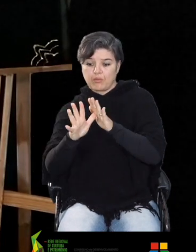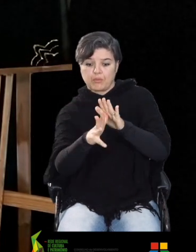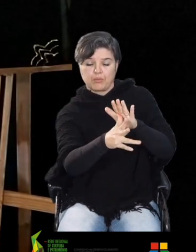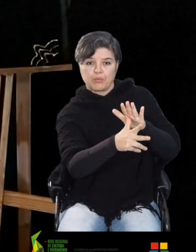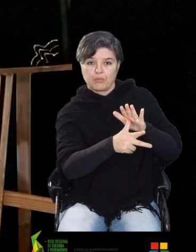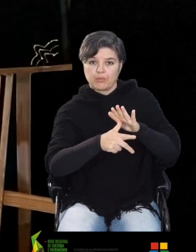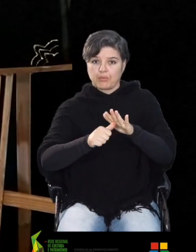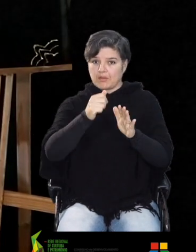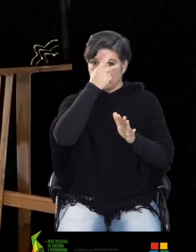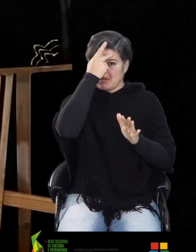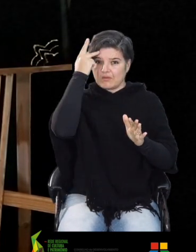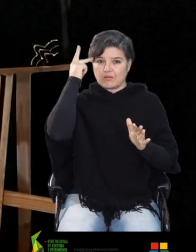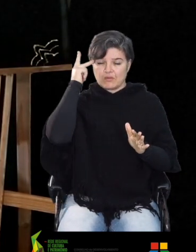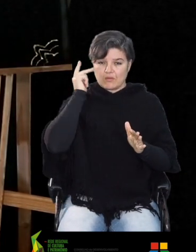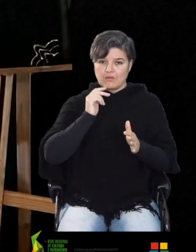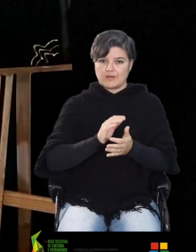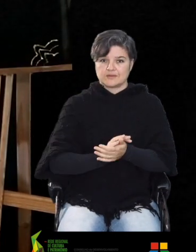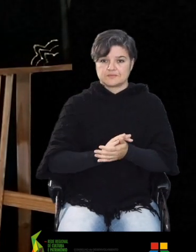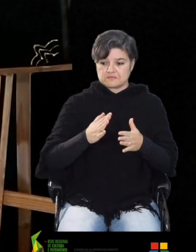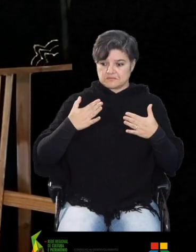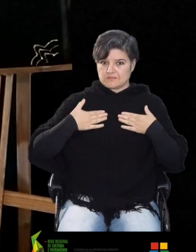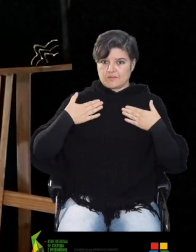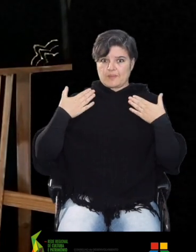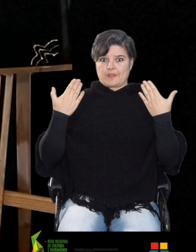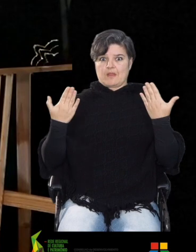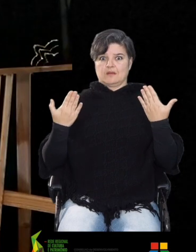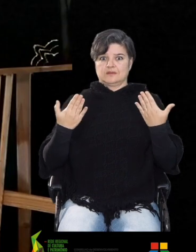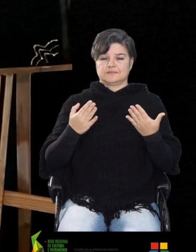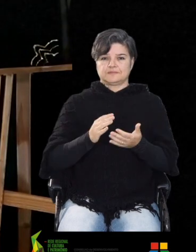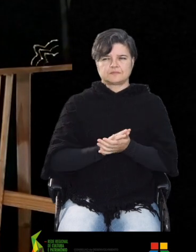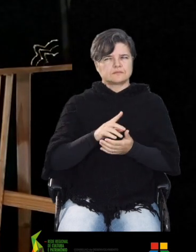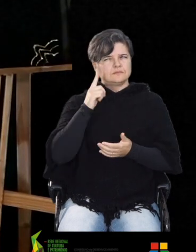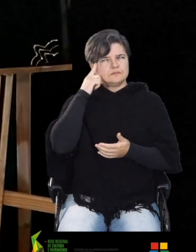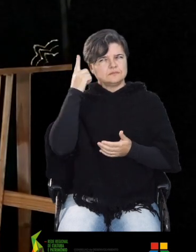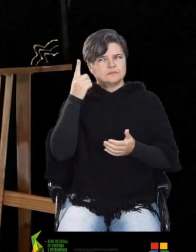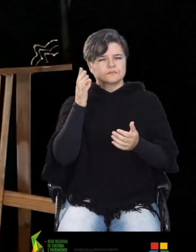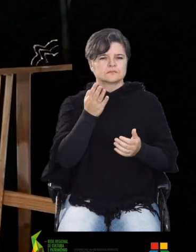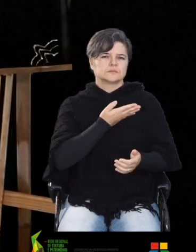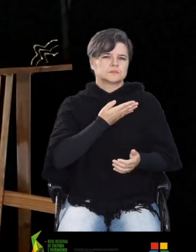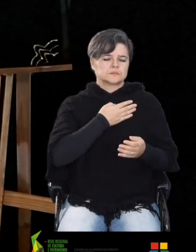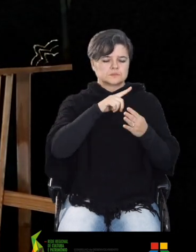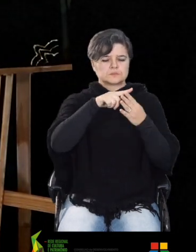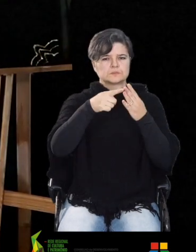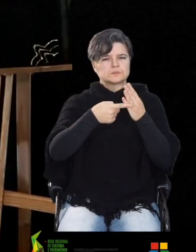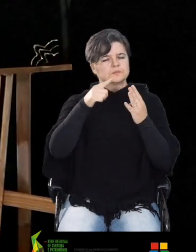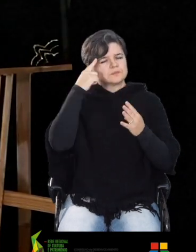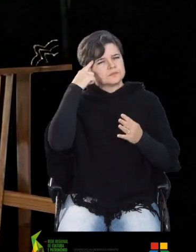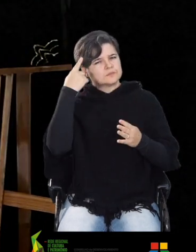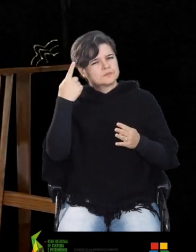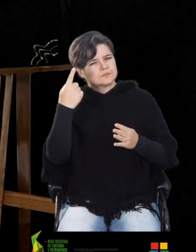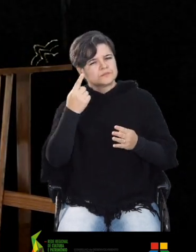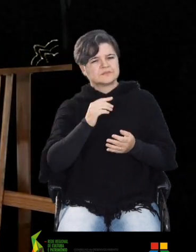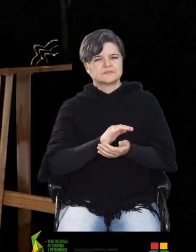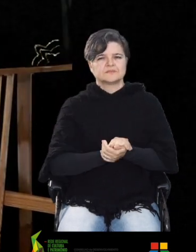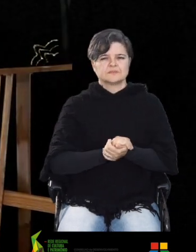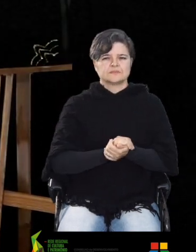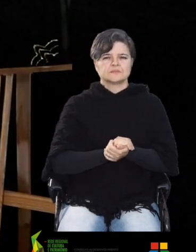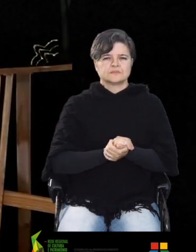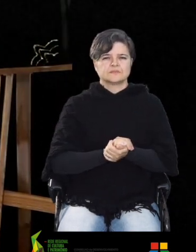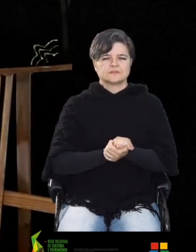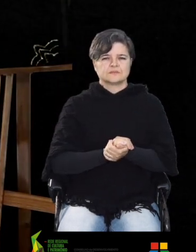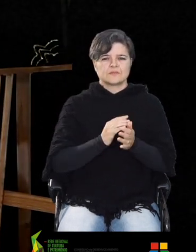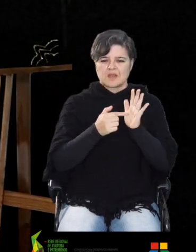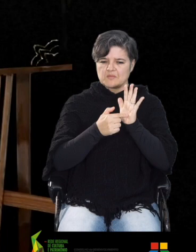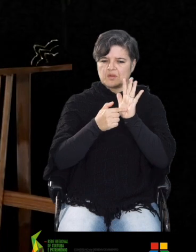o avião roubado muito sugestões os amigos pensaram uma peça